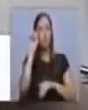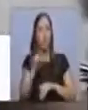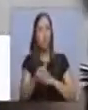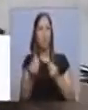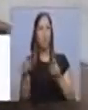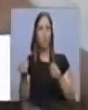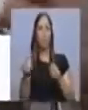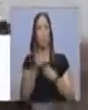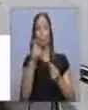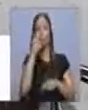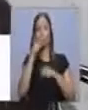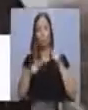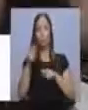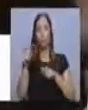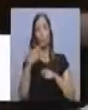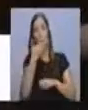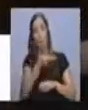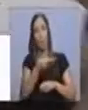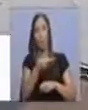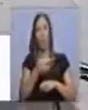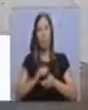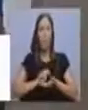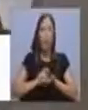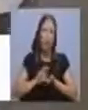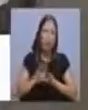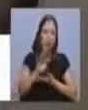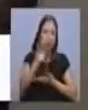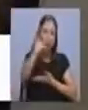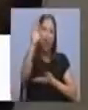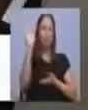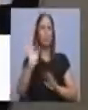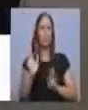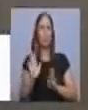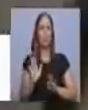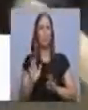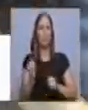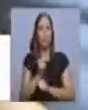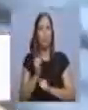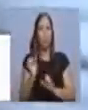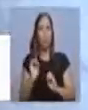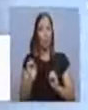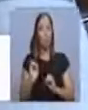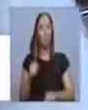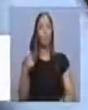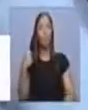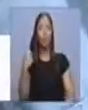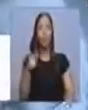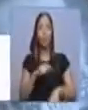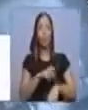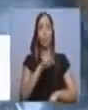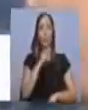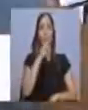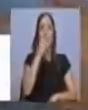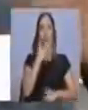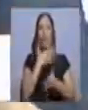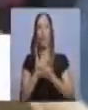muita gente que procura este serviço para não estar a fazer esta rampa até ao cimo. Eu estou esperando em cima, não tenha medo. Todos os dias, entre as 8 da manhã e